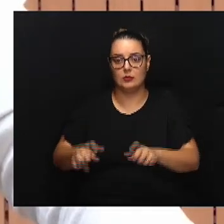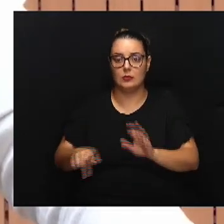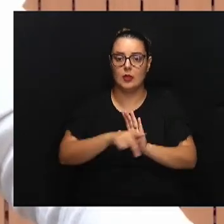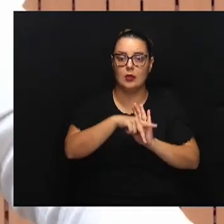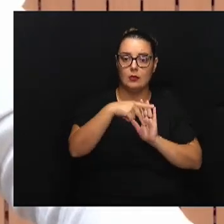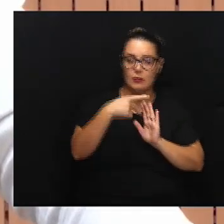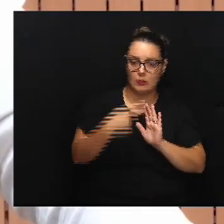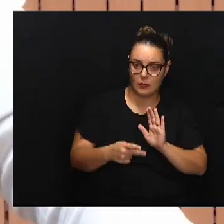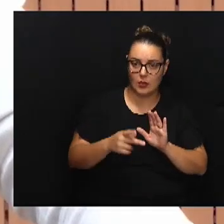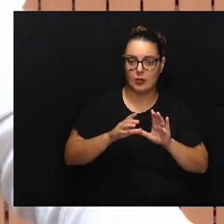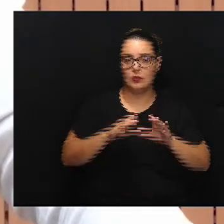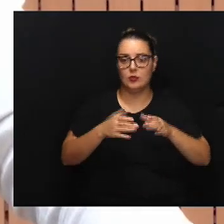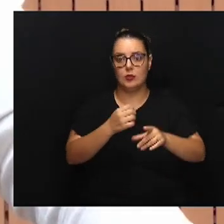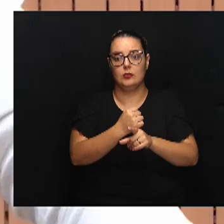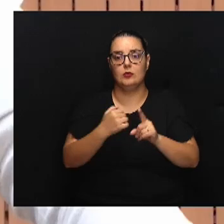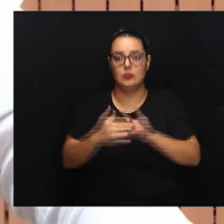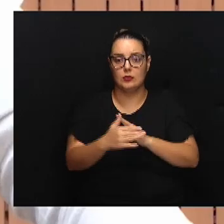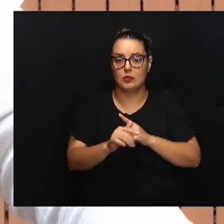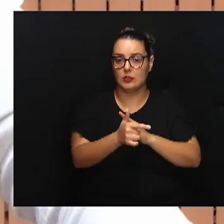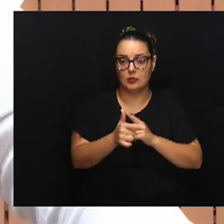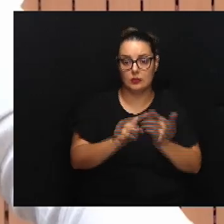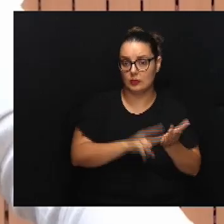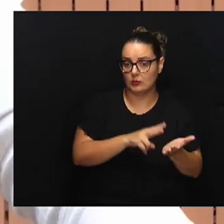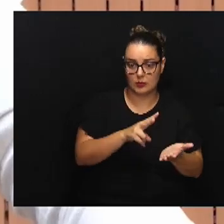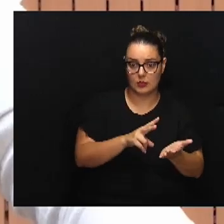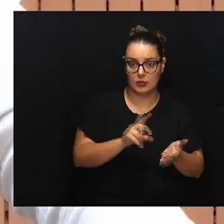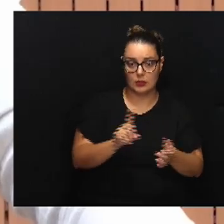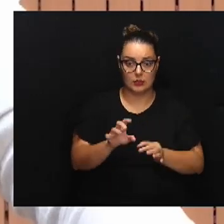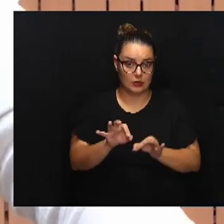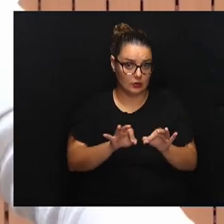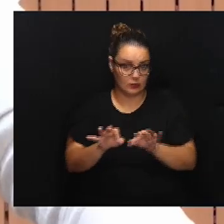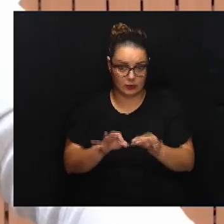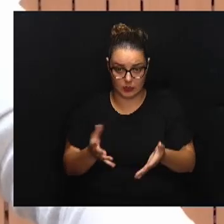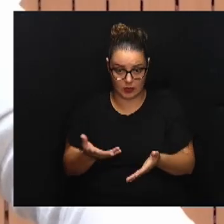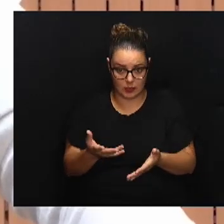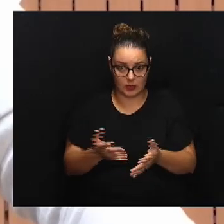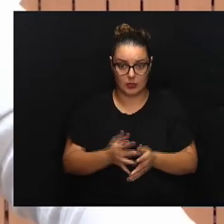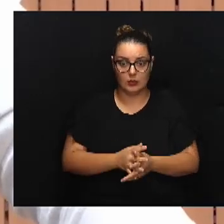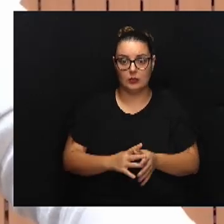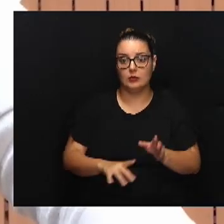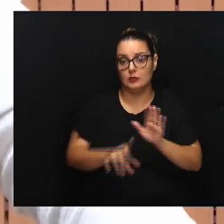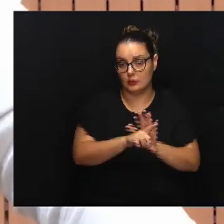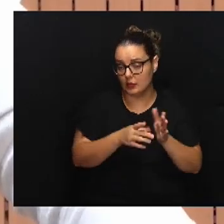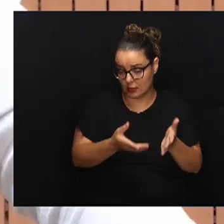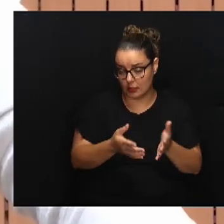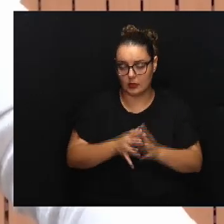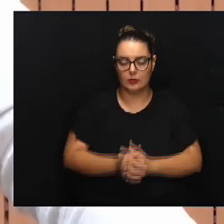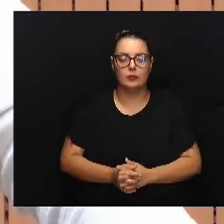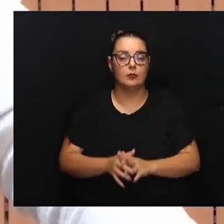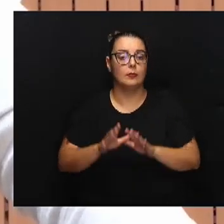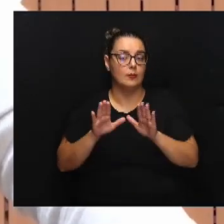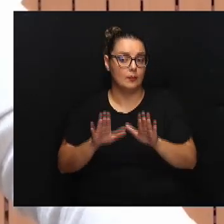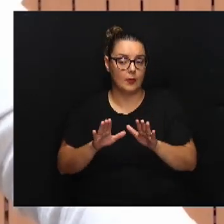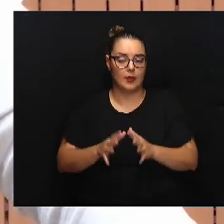pertencentes a grupos socialmente desfavorecidos. Nós não mexemos no que diz a lei, né? Mas